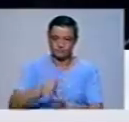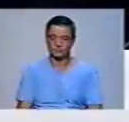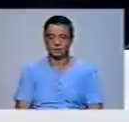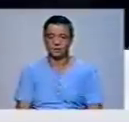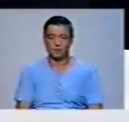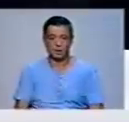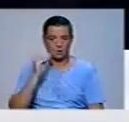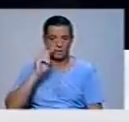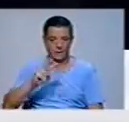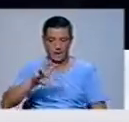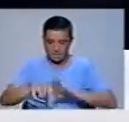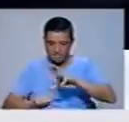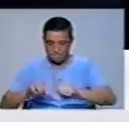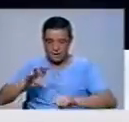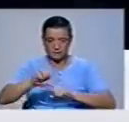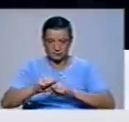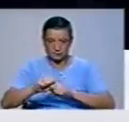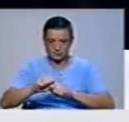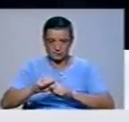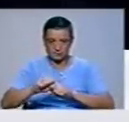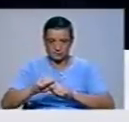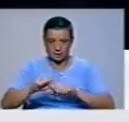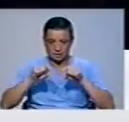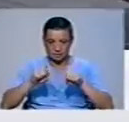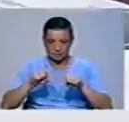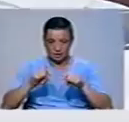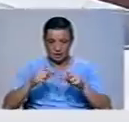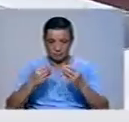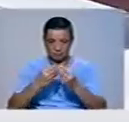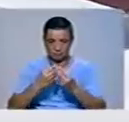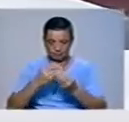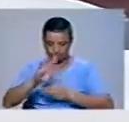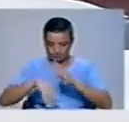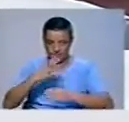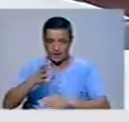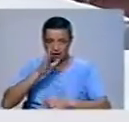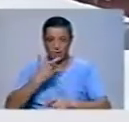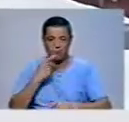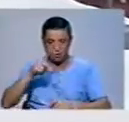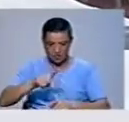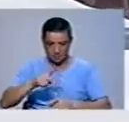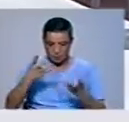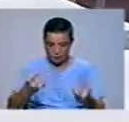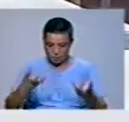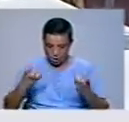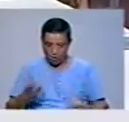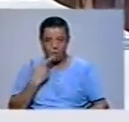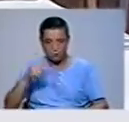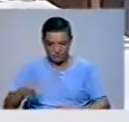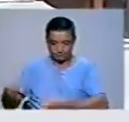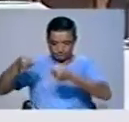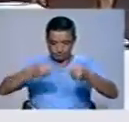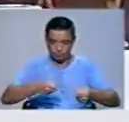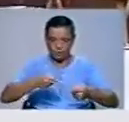Como veem, a massa já se misturou na água. Agora vamos levar de novo ao lume, vou ligar de novo o